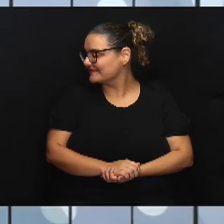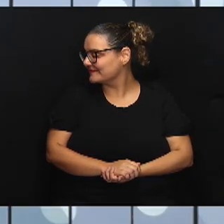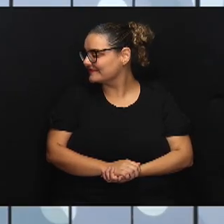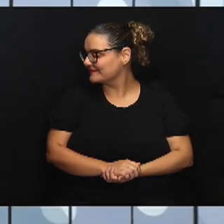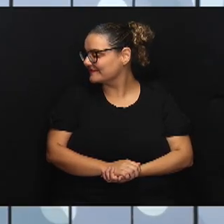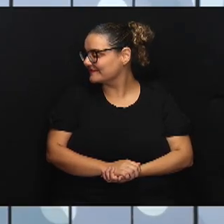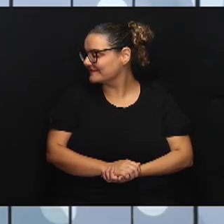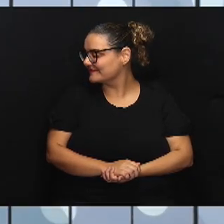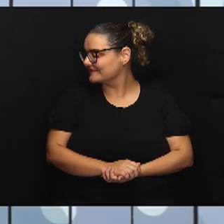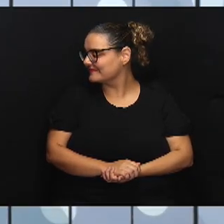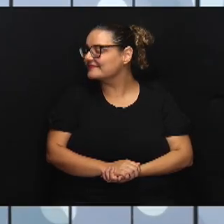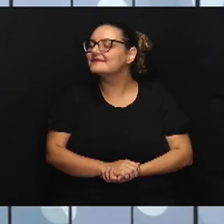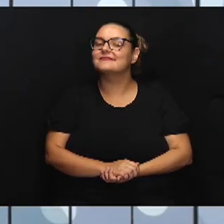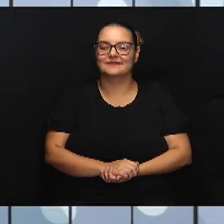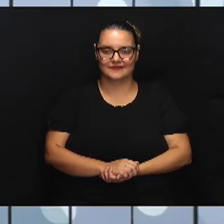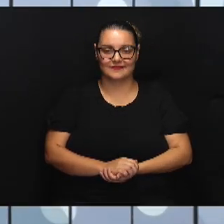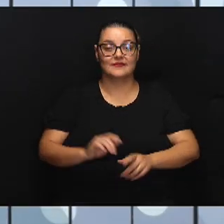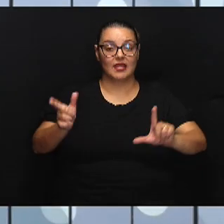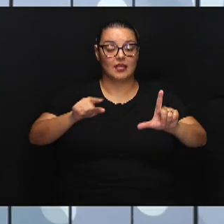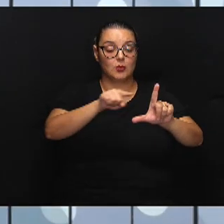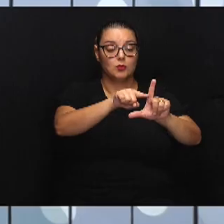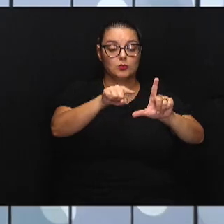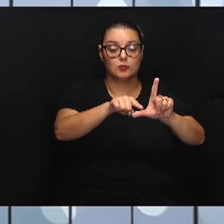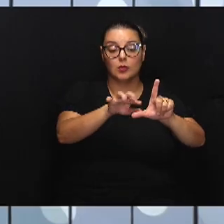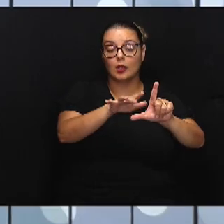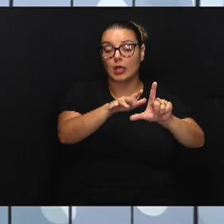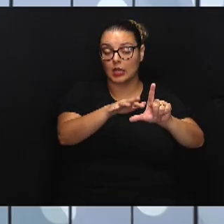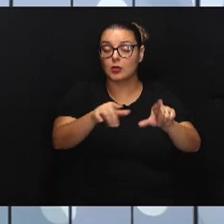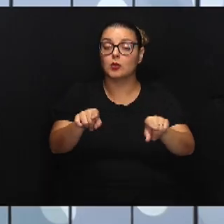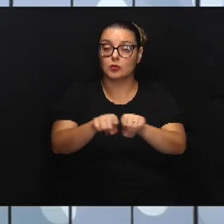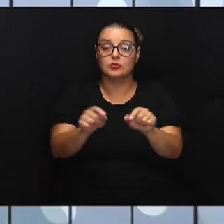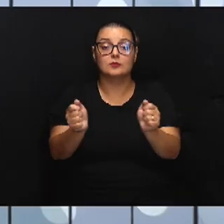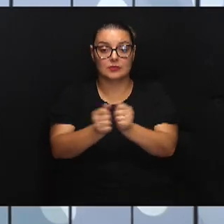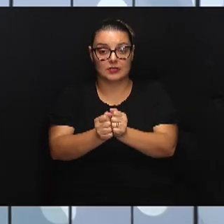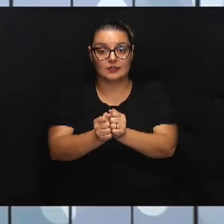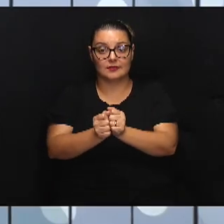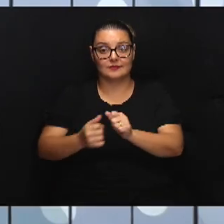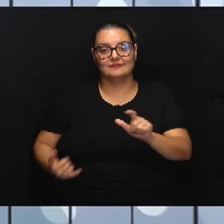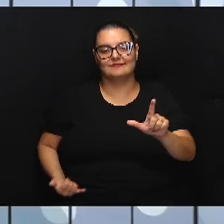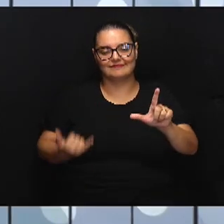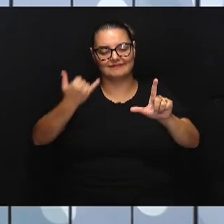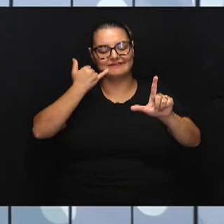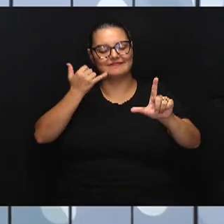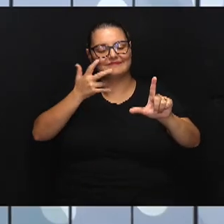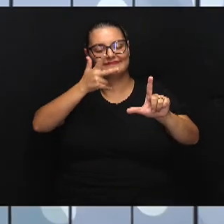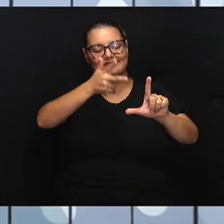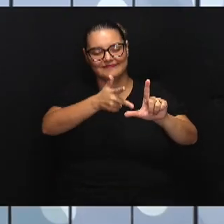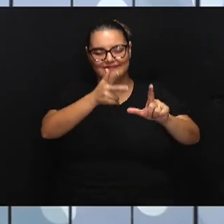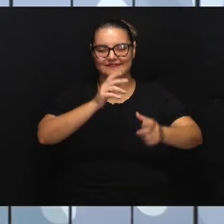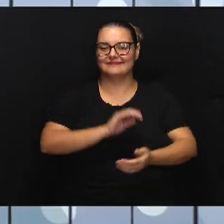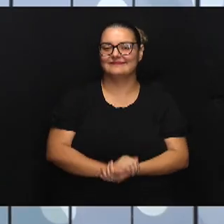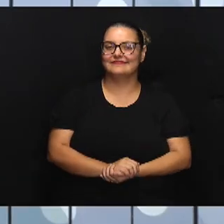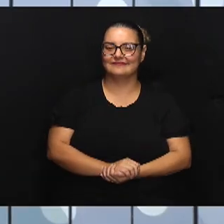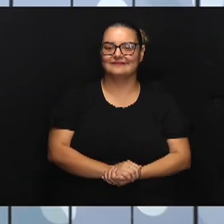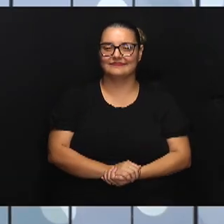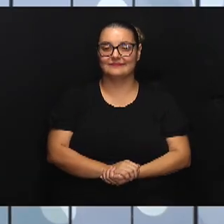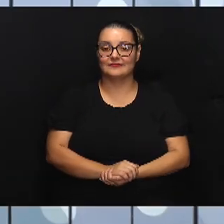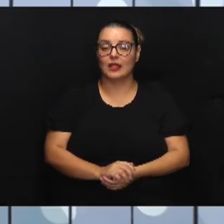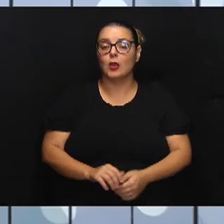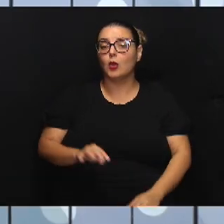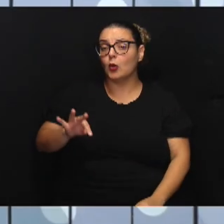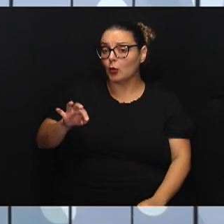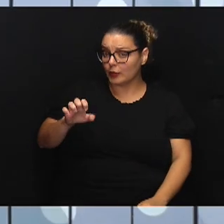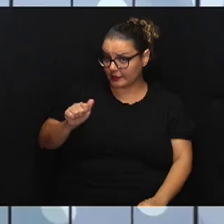978293776. Vai aparecer aí na sua tela também um QR Code para você acessar pelo celular. O TEA,